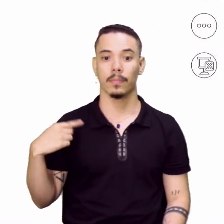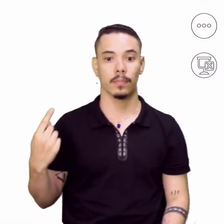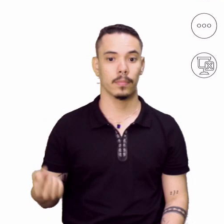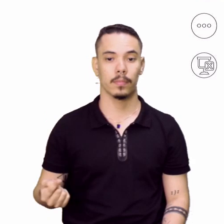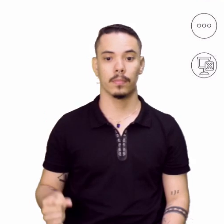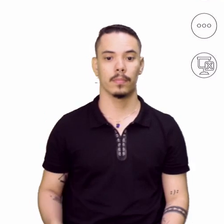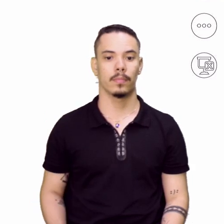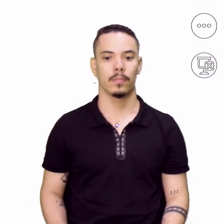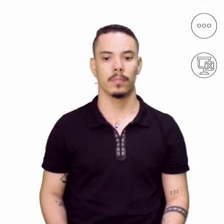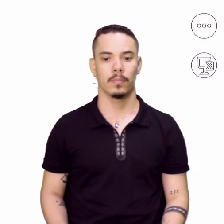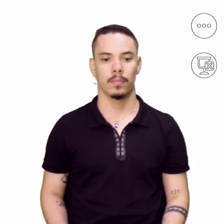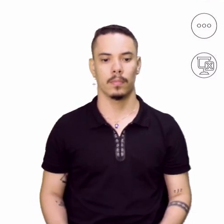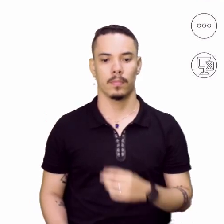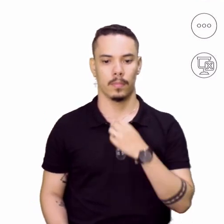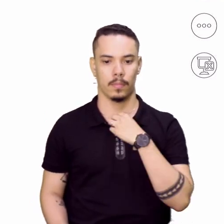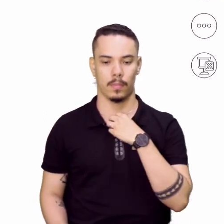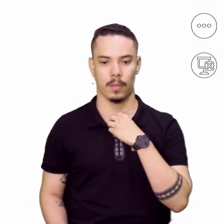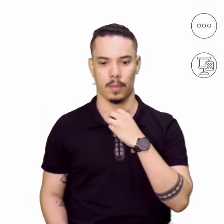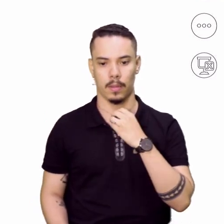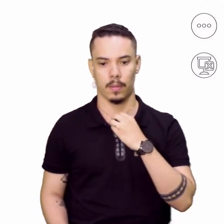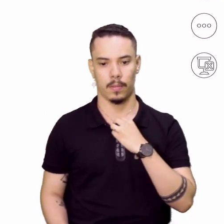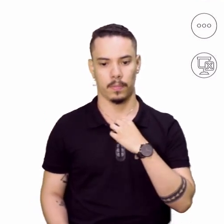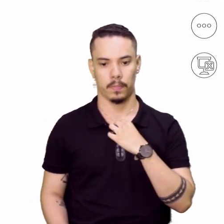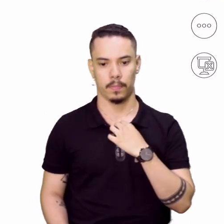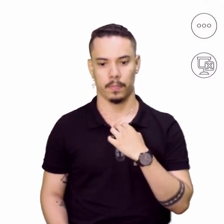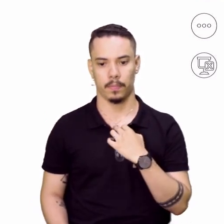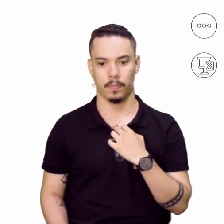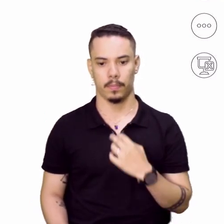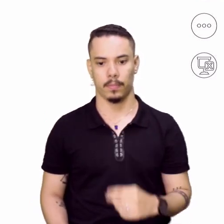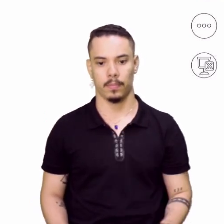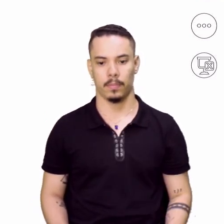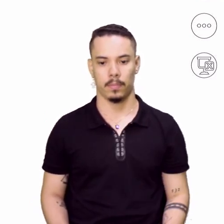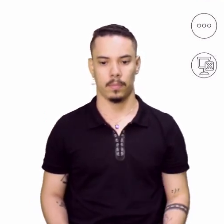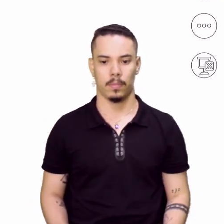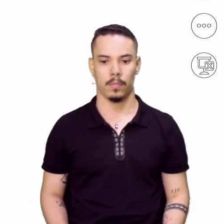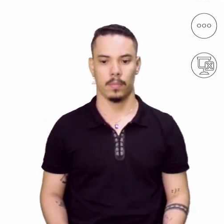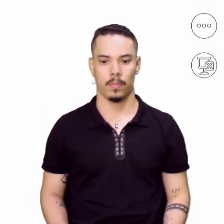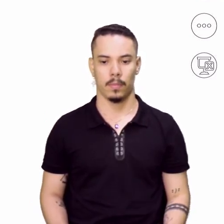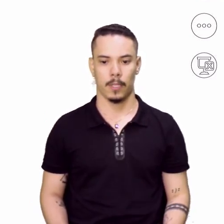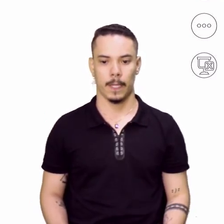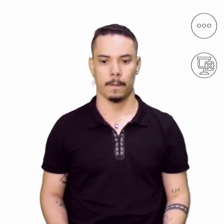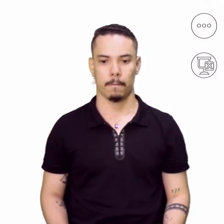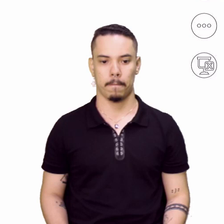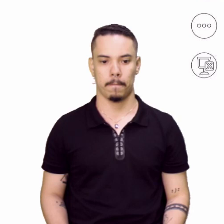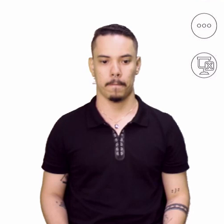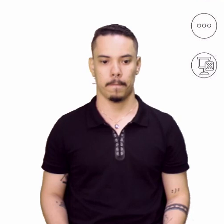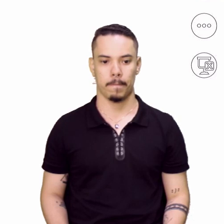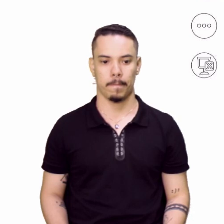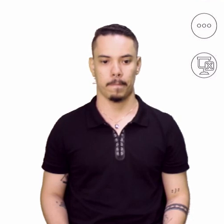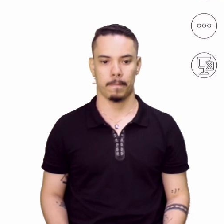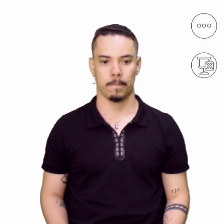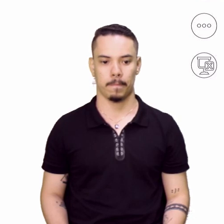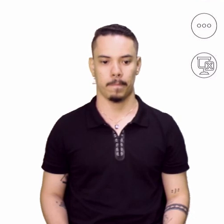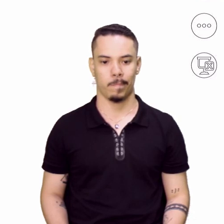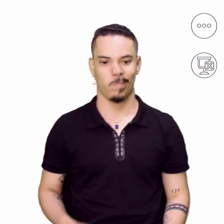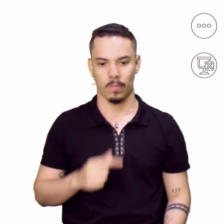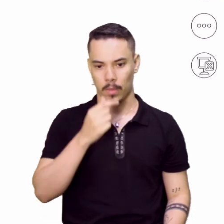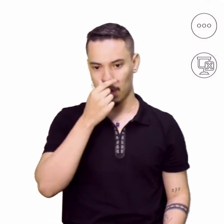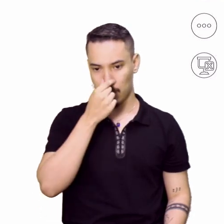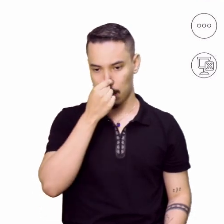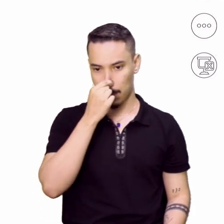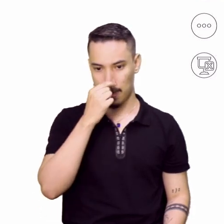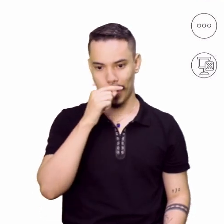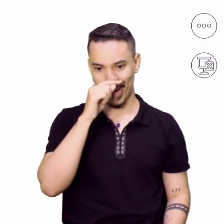fala today we will have household visits we